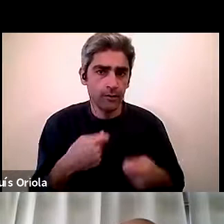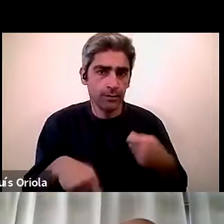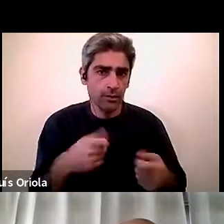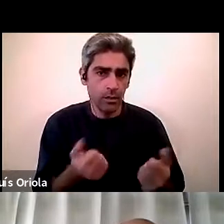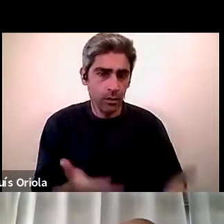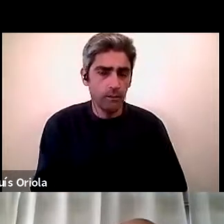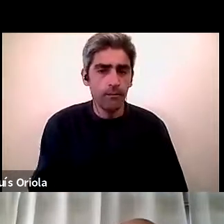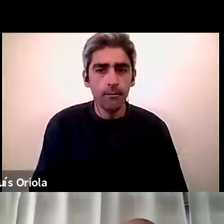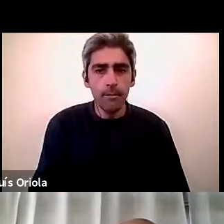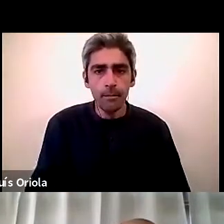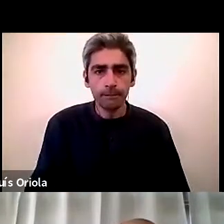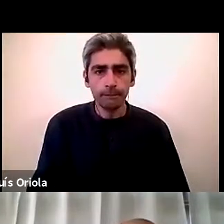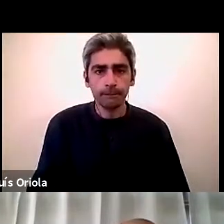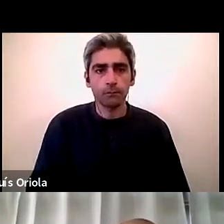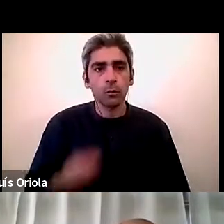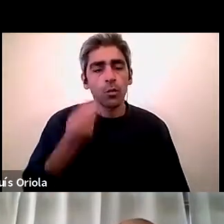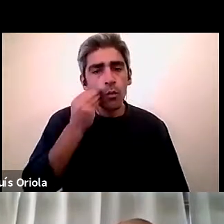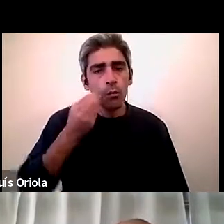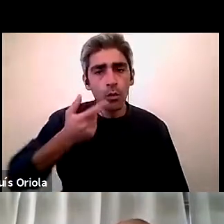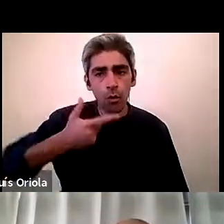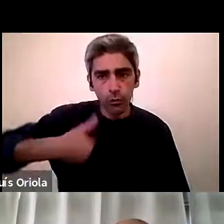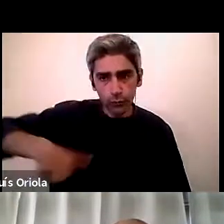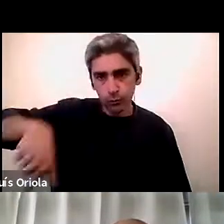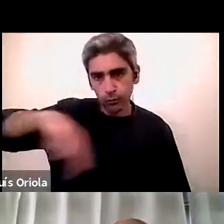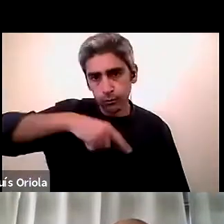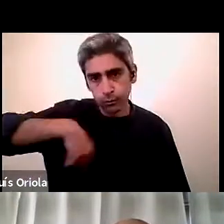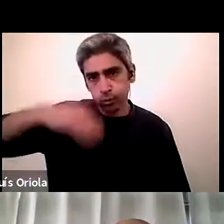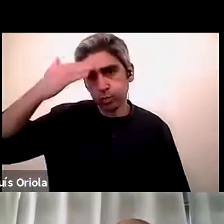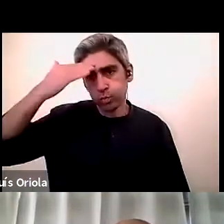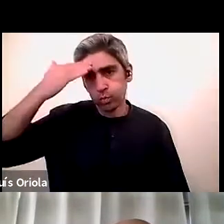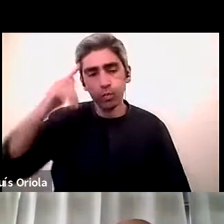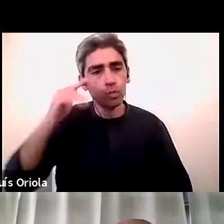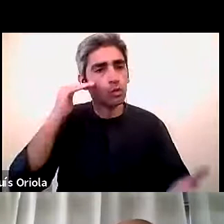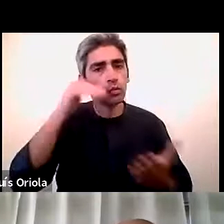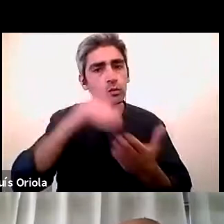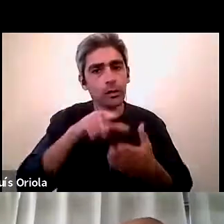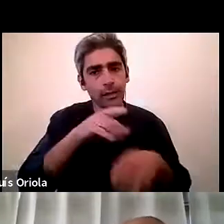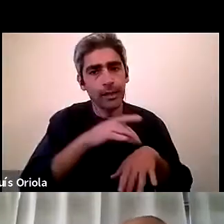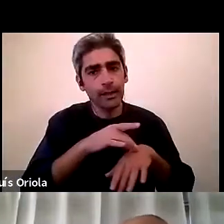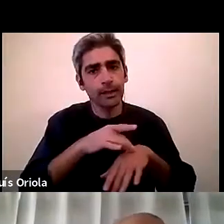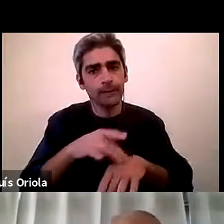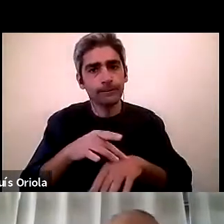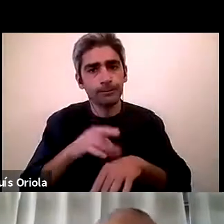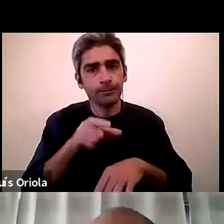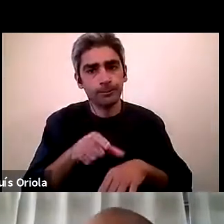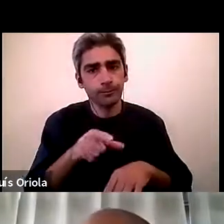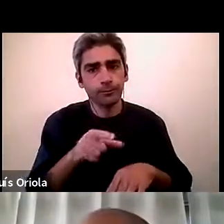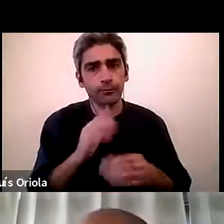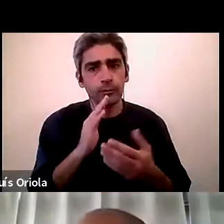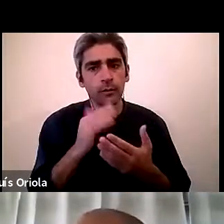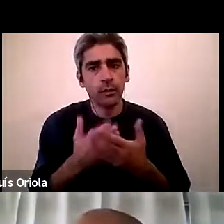flexibilidade. Como é que nós achamos que os resultados deste guia